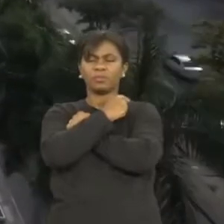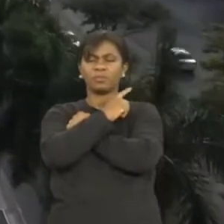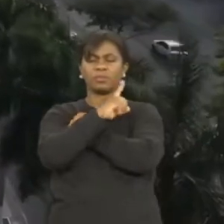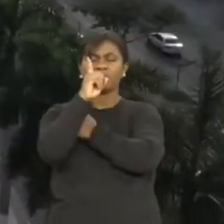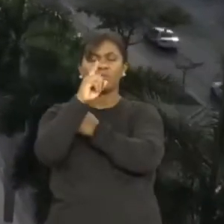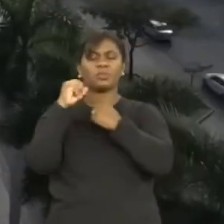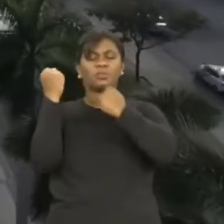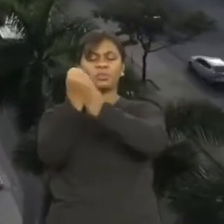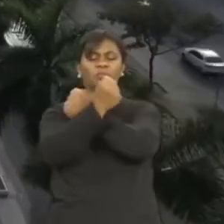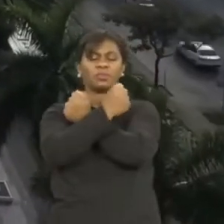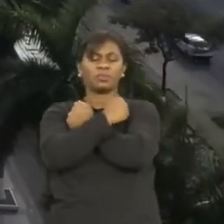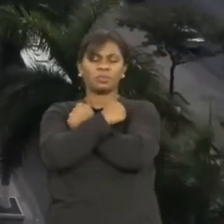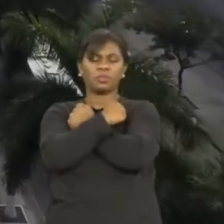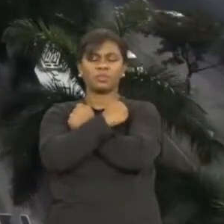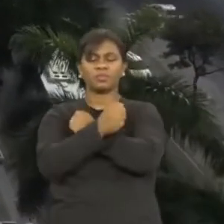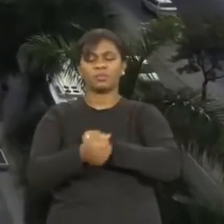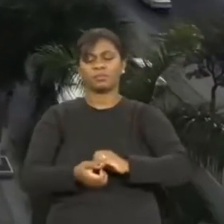As pessoas